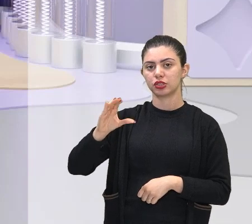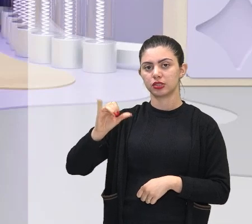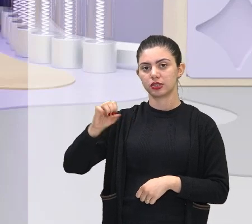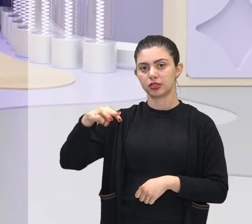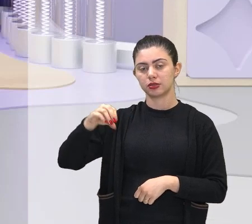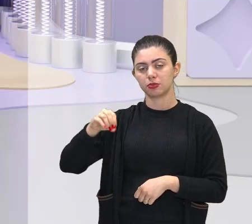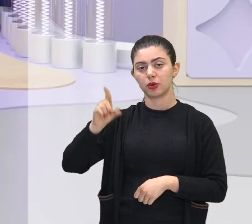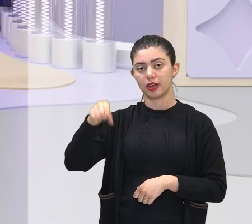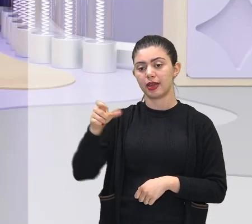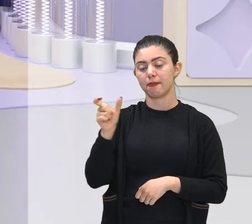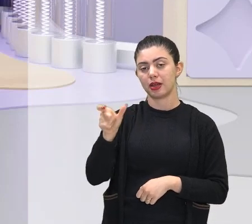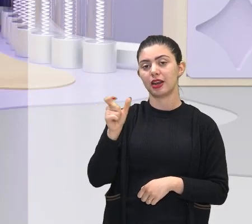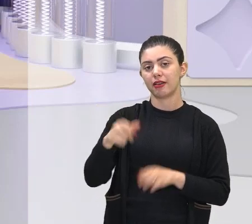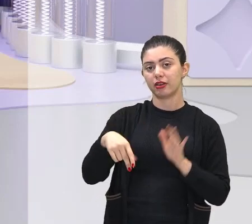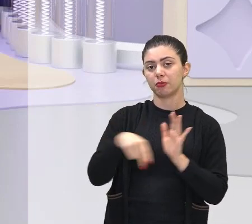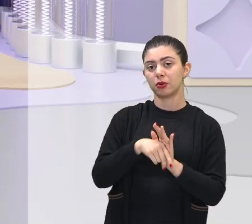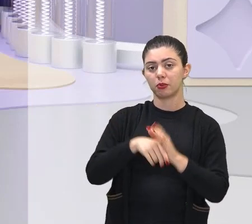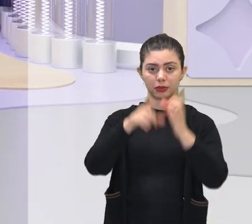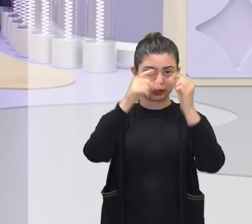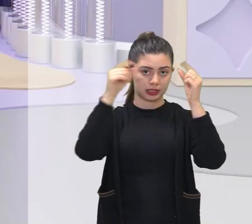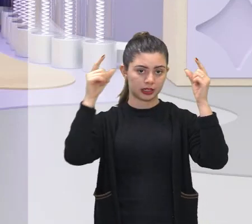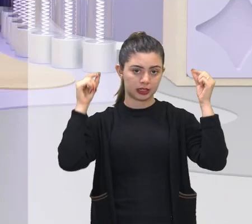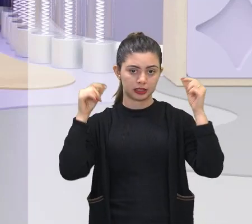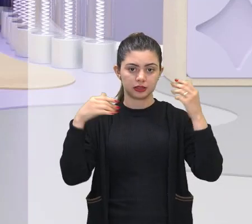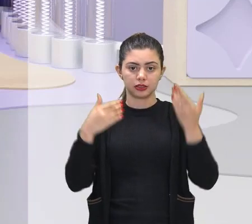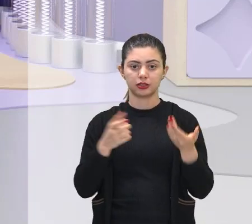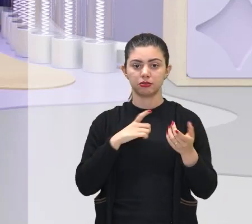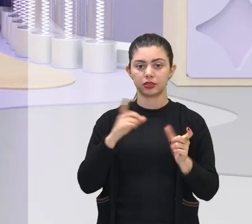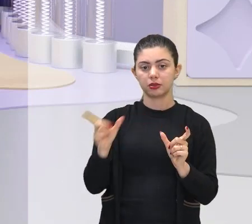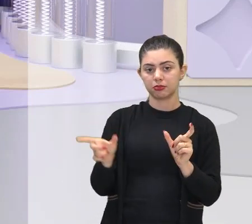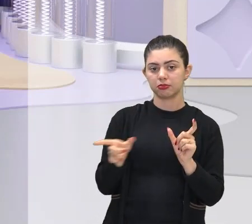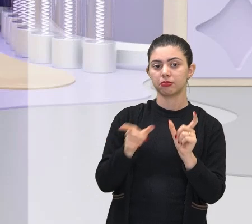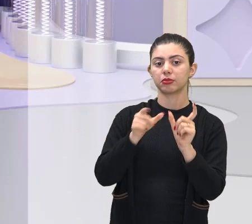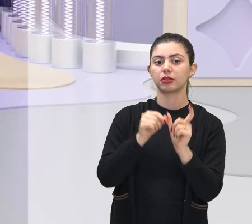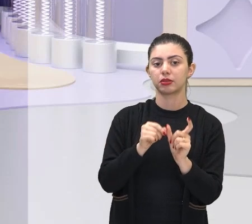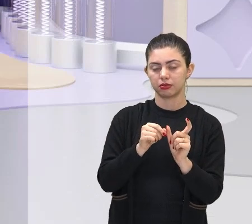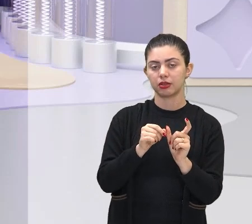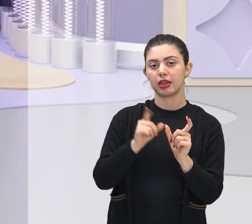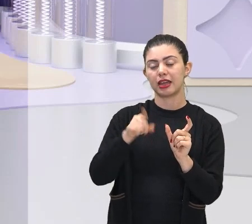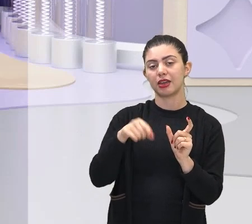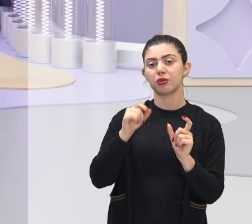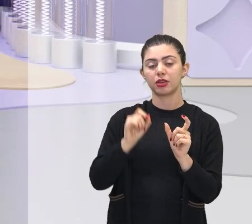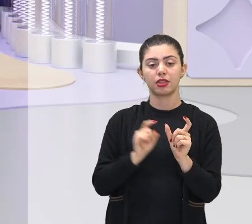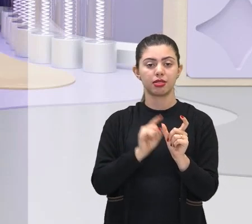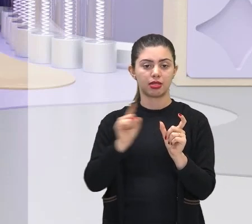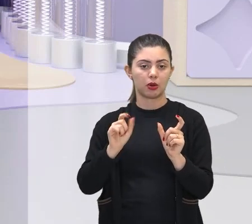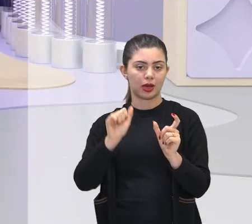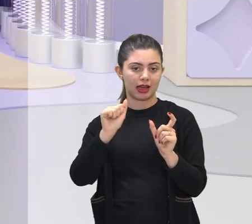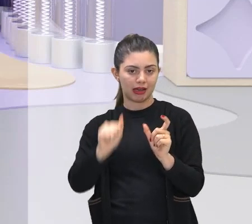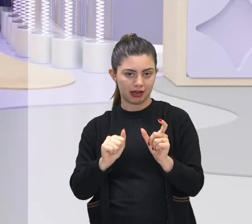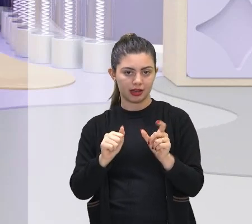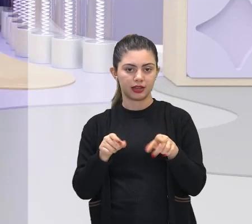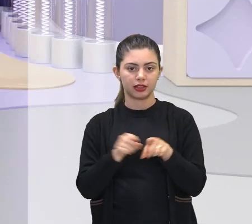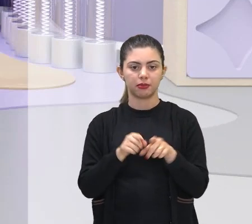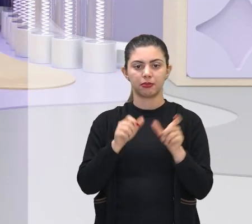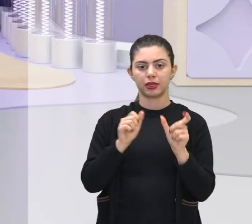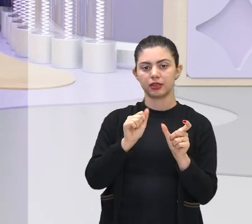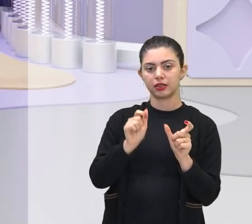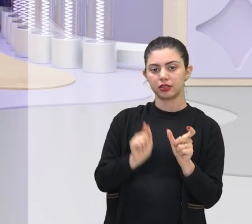grego, sendo a junção do prefixo indicativo da negação, a, e o termo